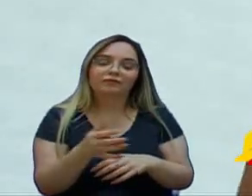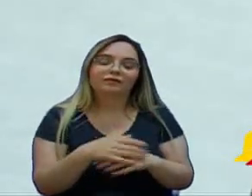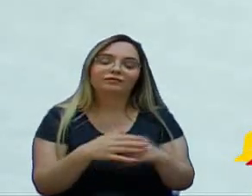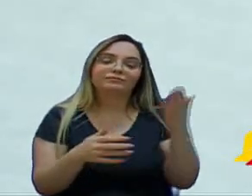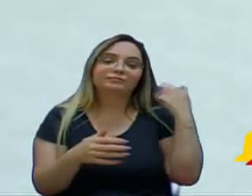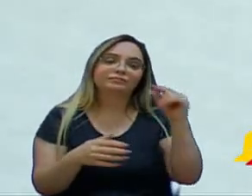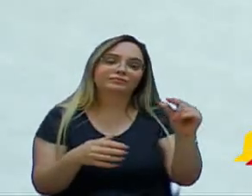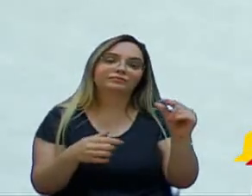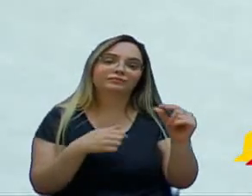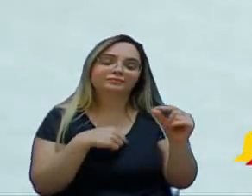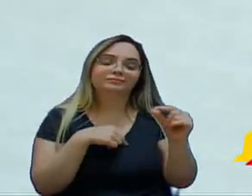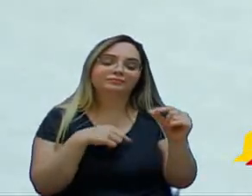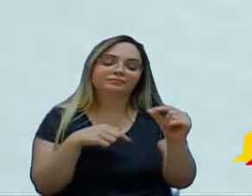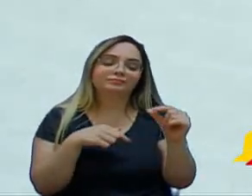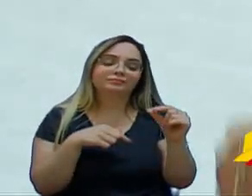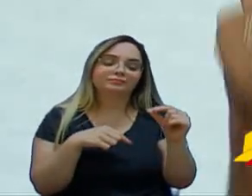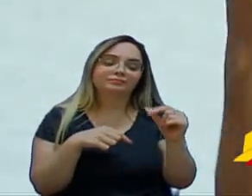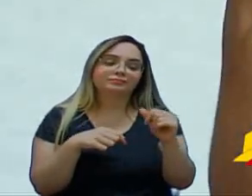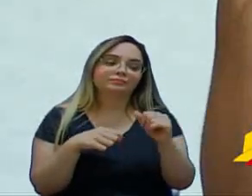eu pude